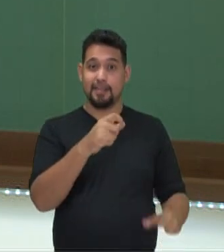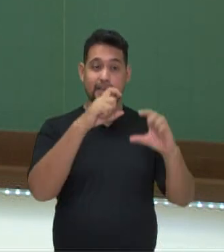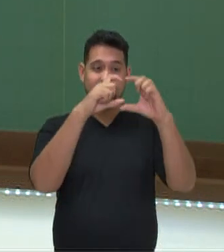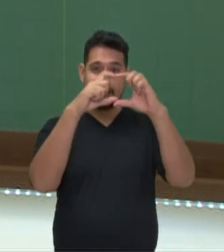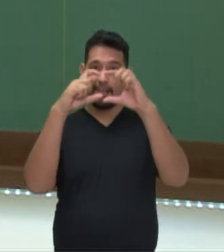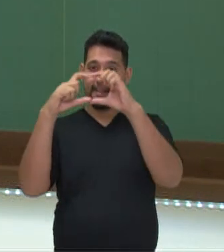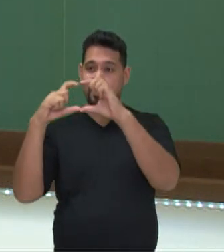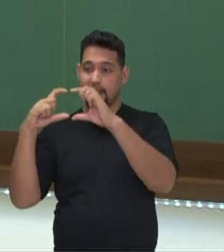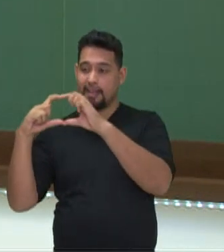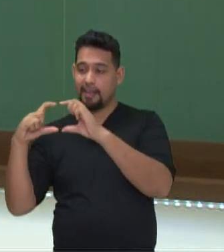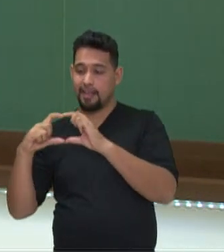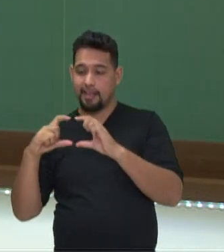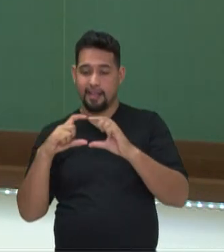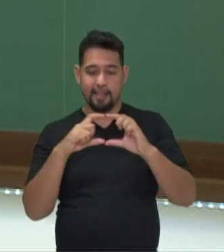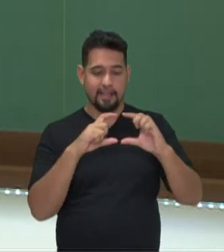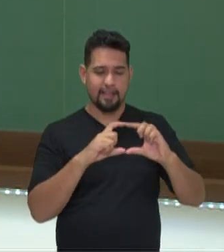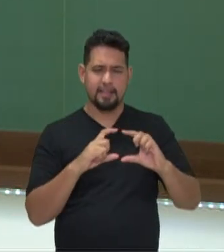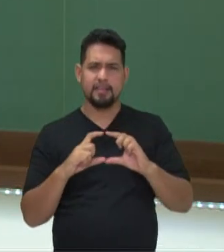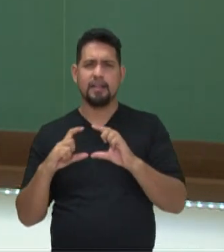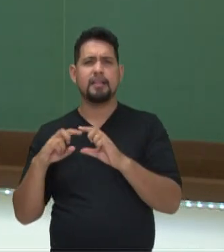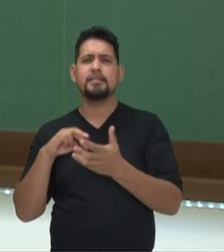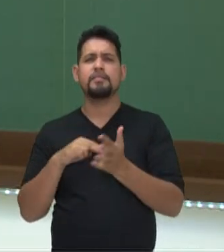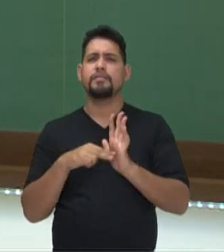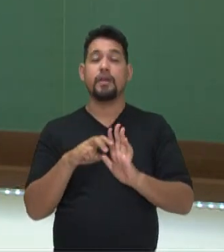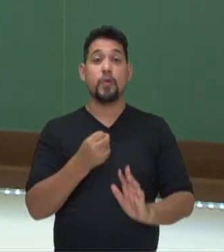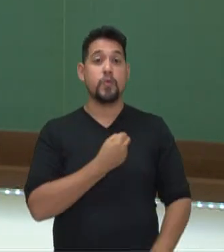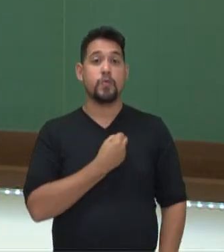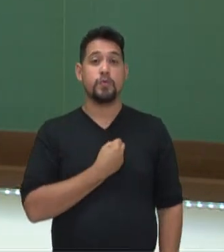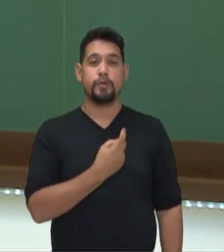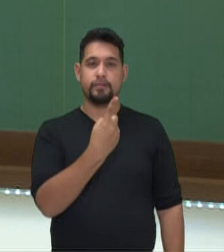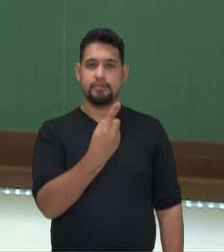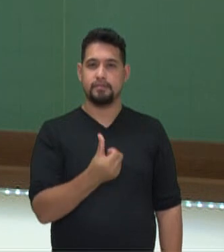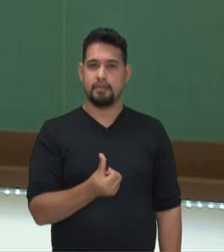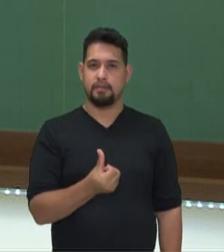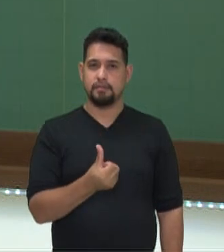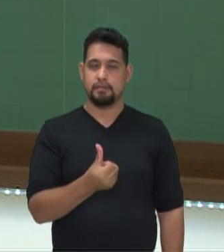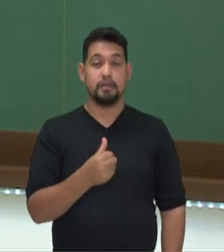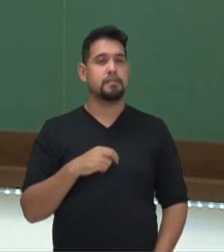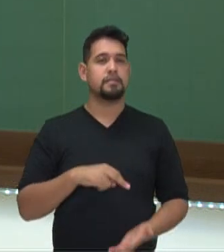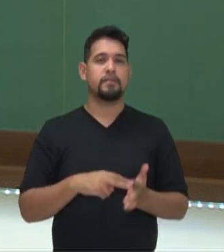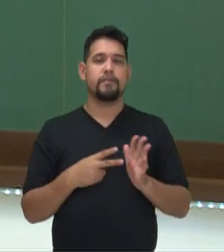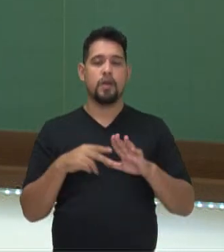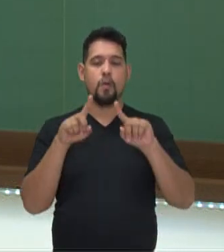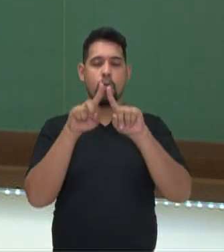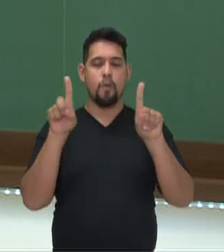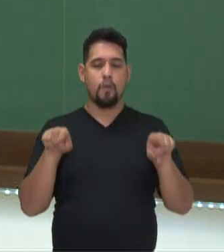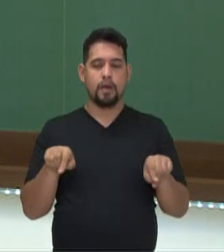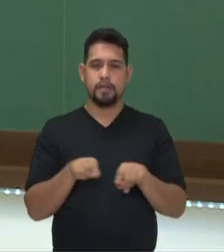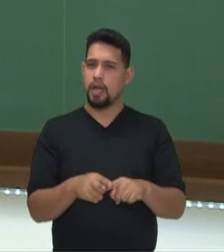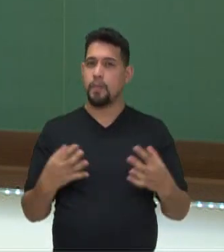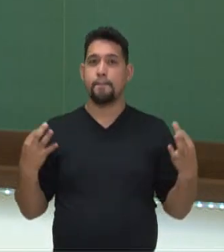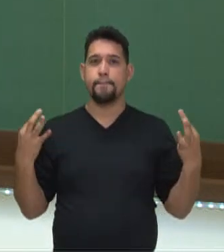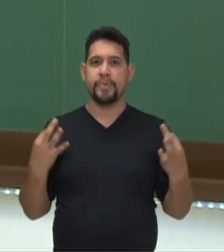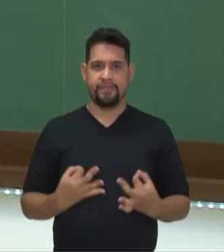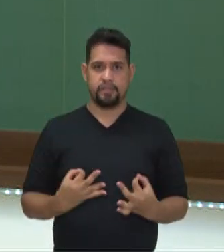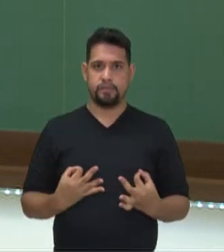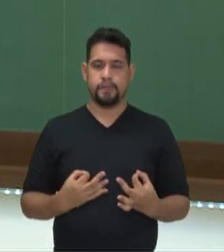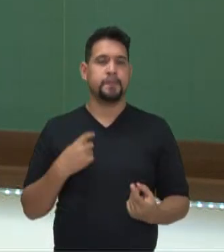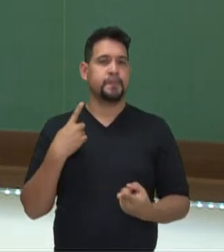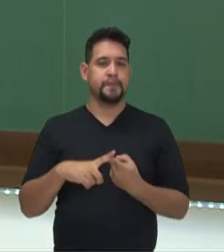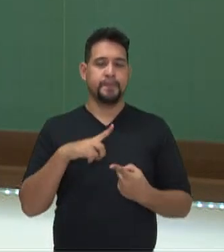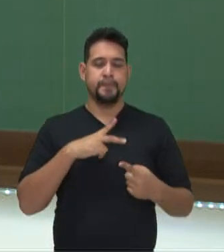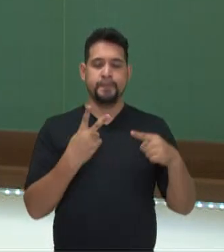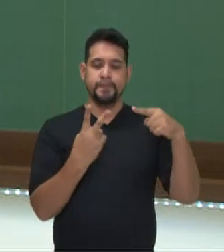quadradinhos. O que isso significa? Que o número 16, ele é um quadrado perfeito, porque ele tem uma